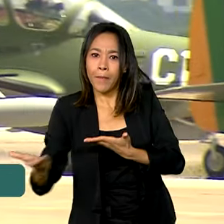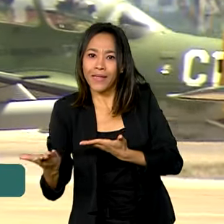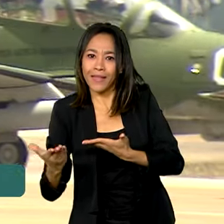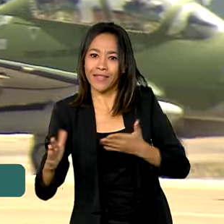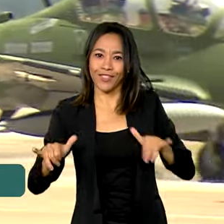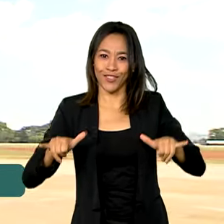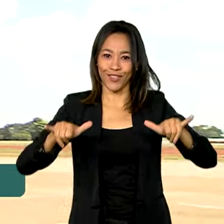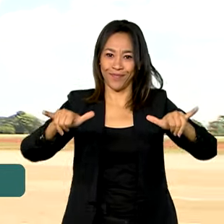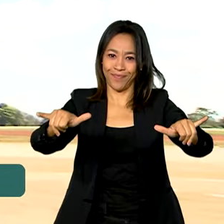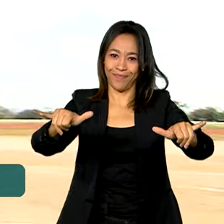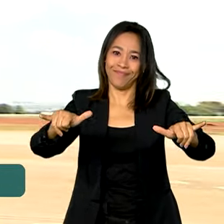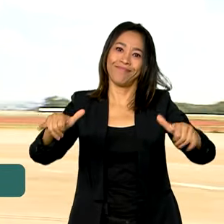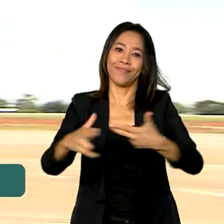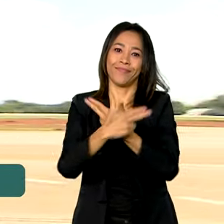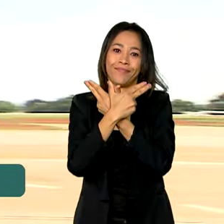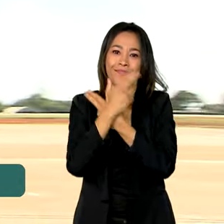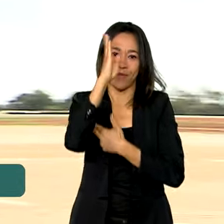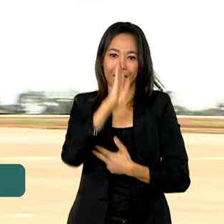caça